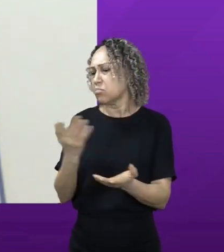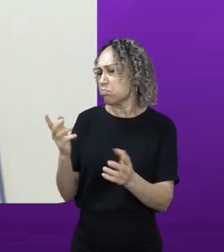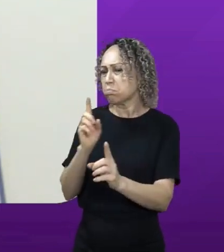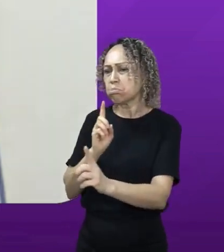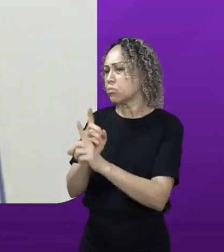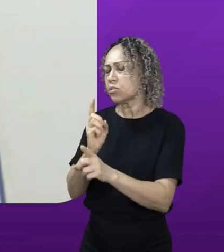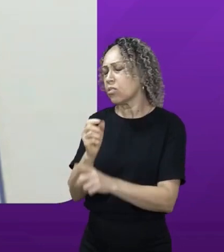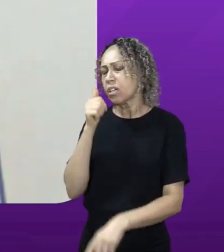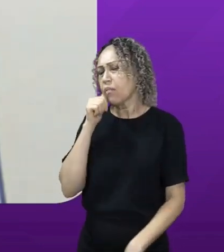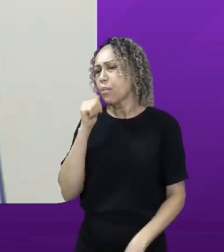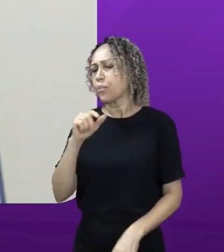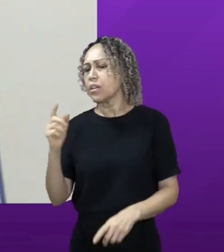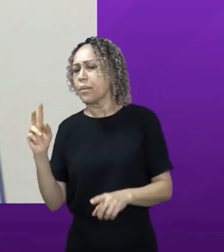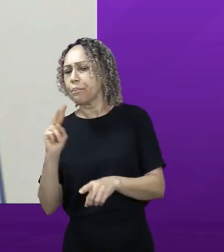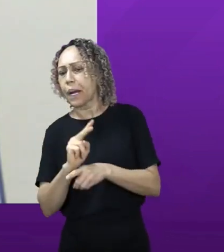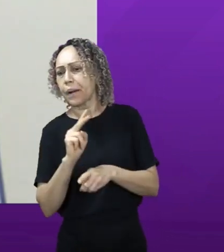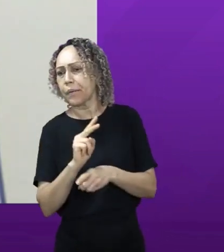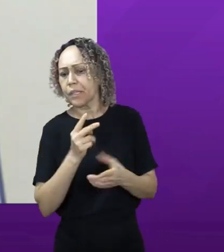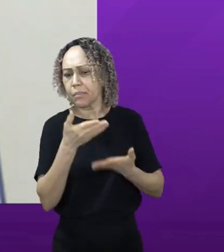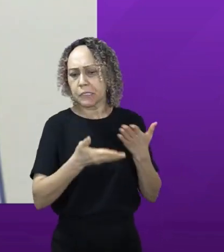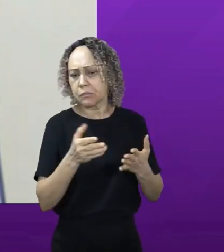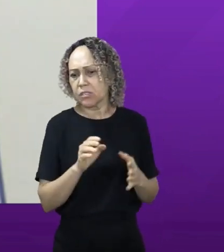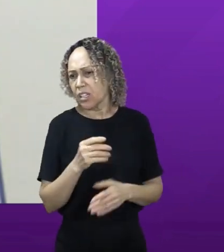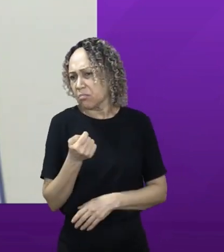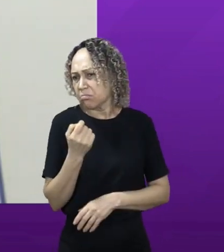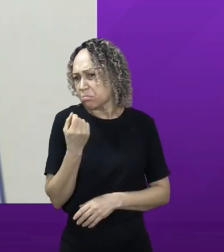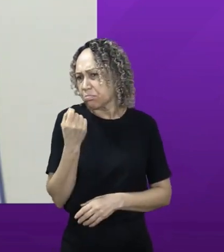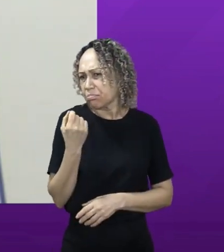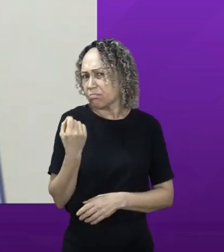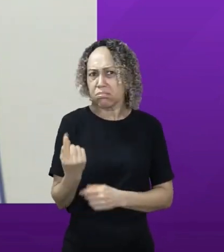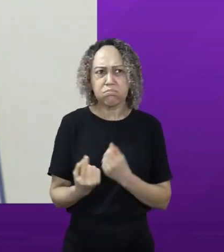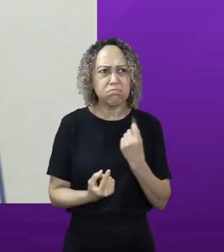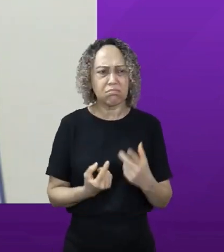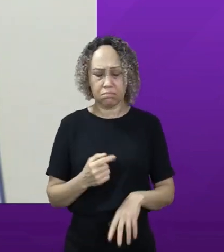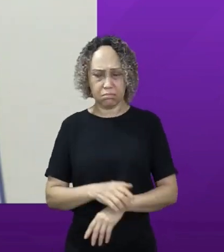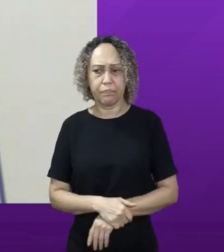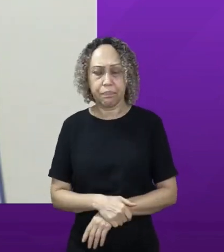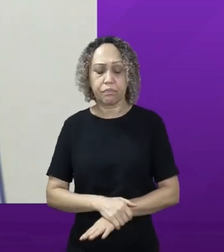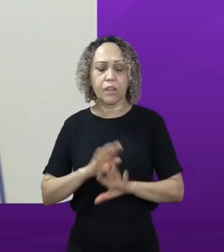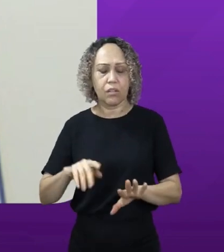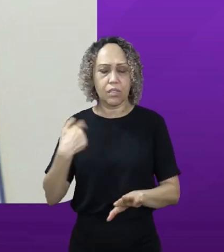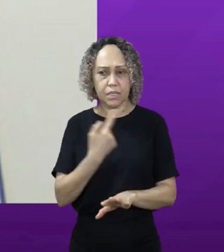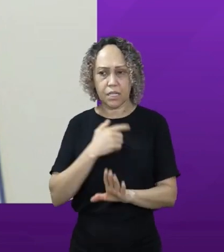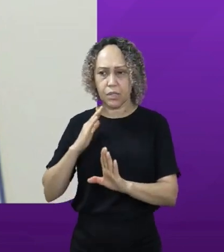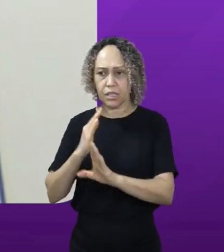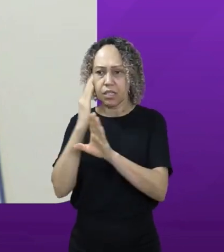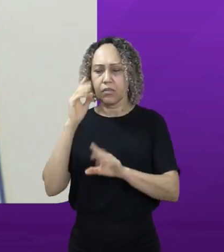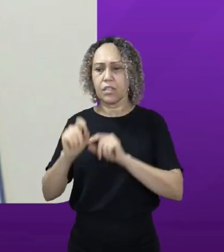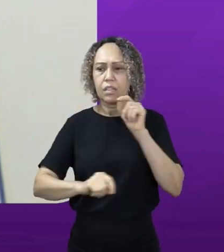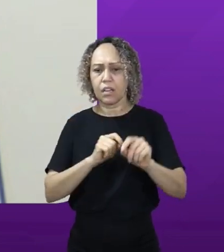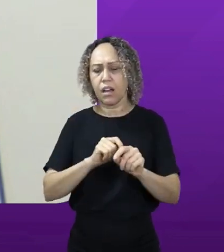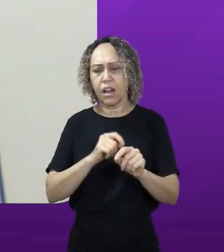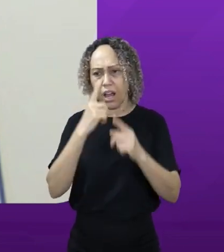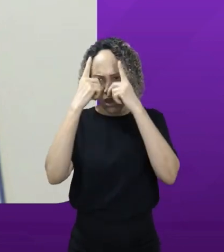E eu citaria aqui vários exemplos como esses, né, da gente não só identificar os tipos